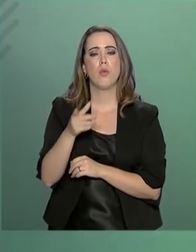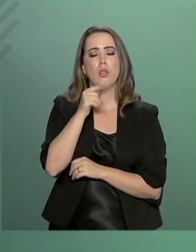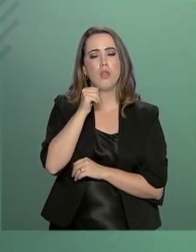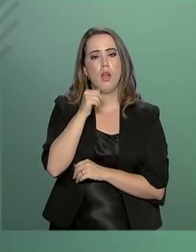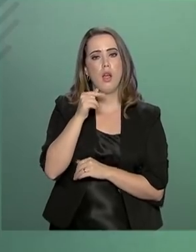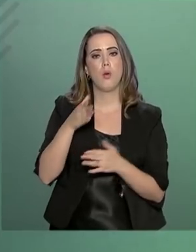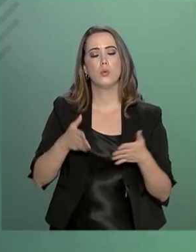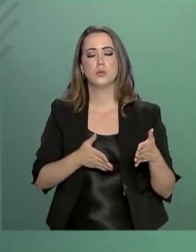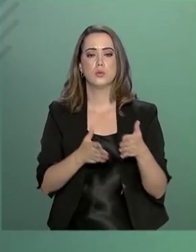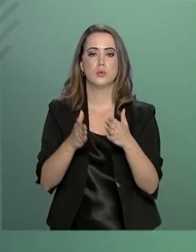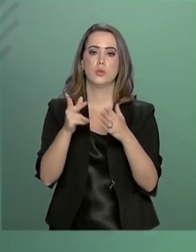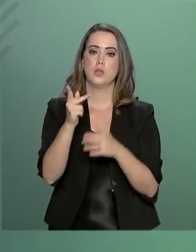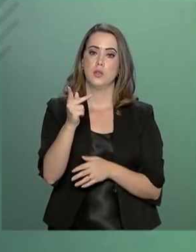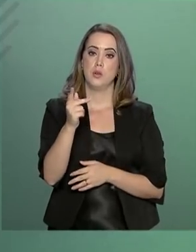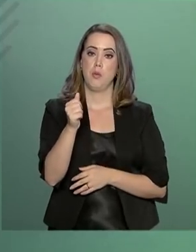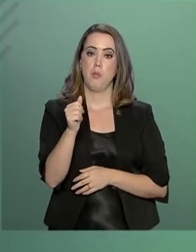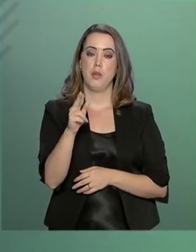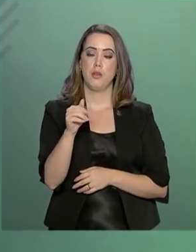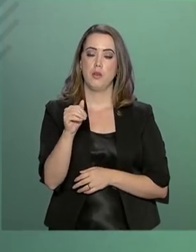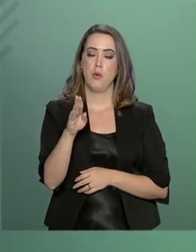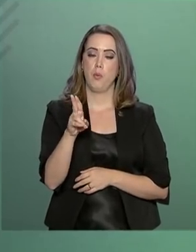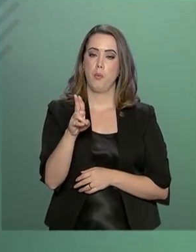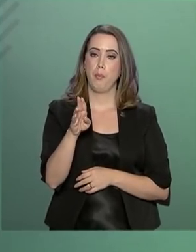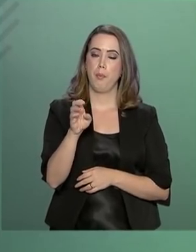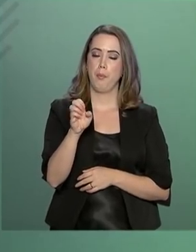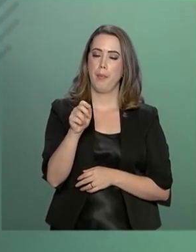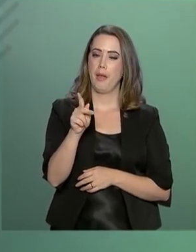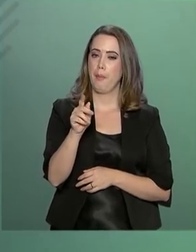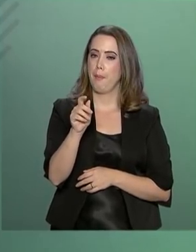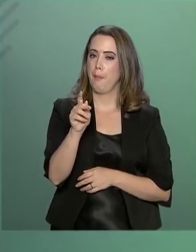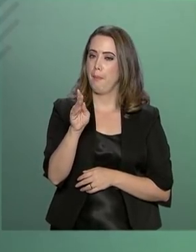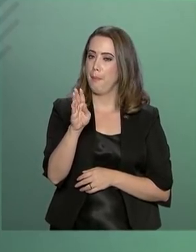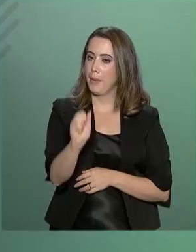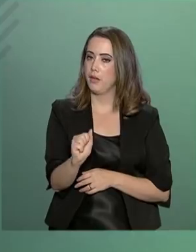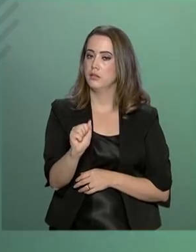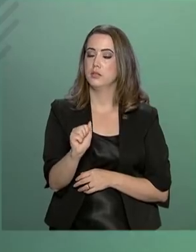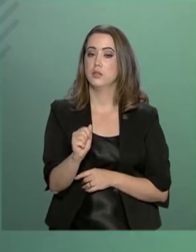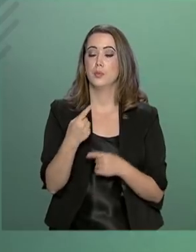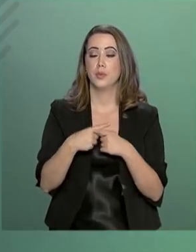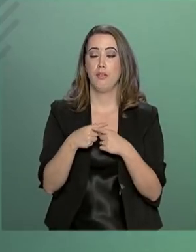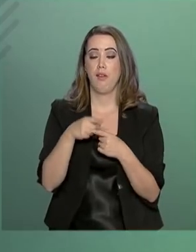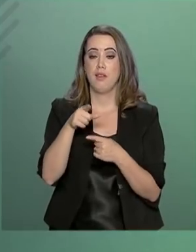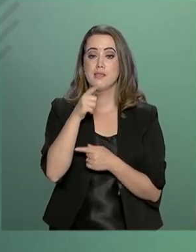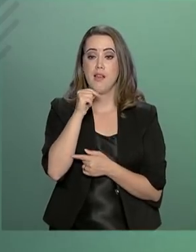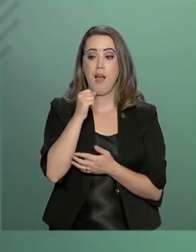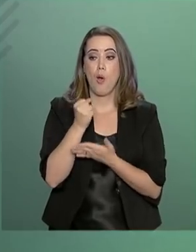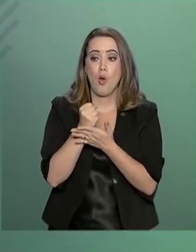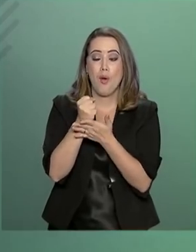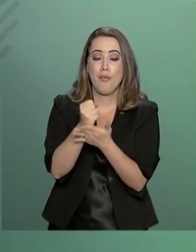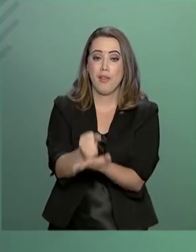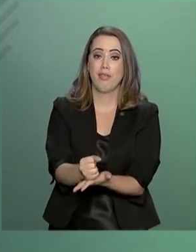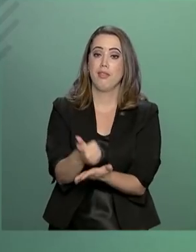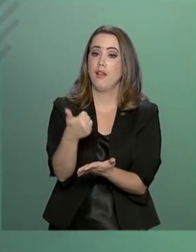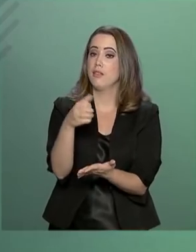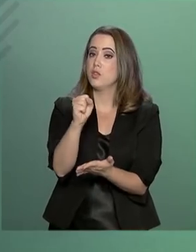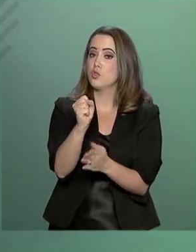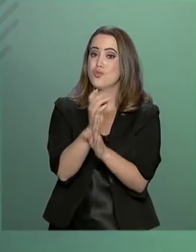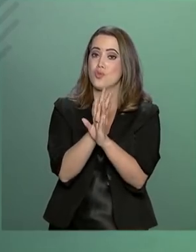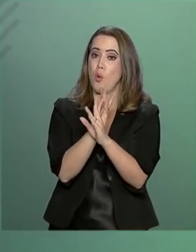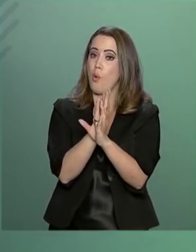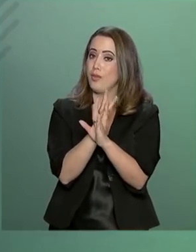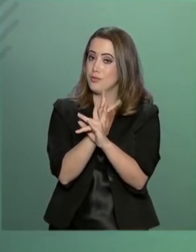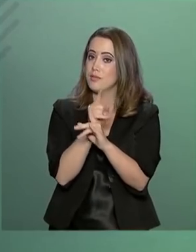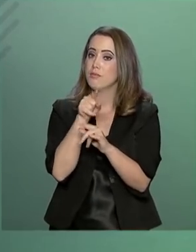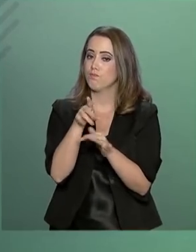água do rio Paraopeba disponível esta água para consumo humano em 18 cidades